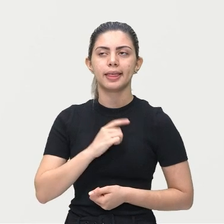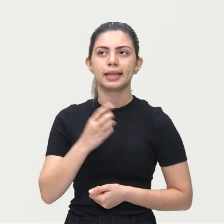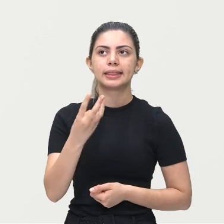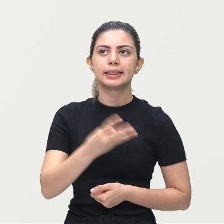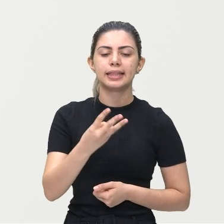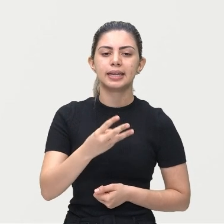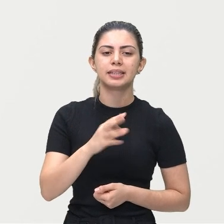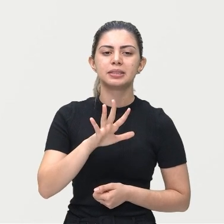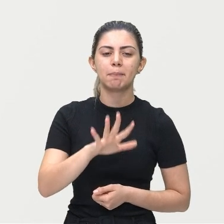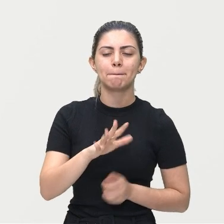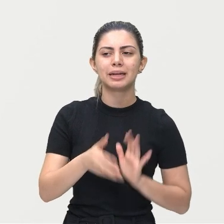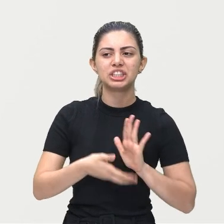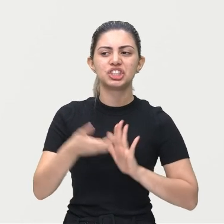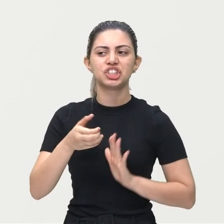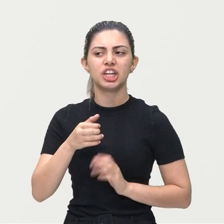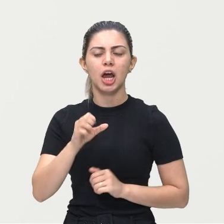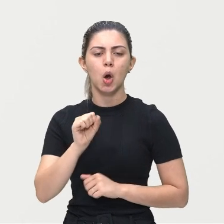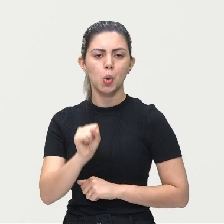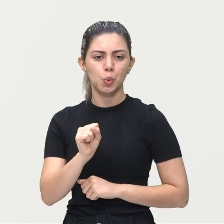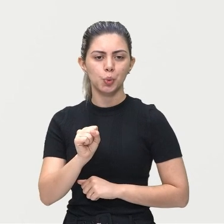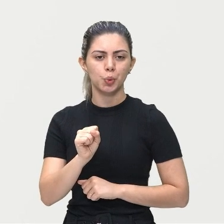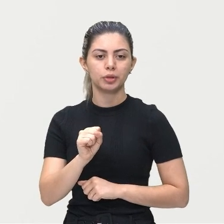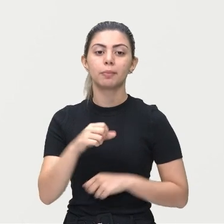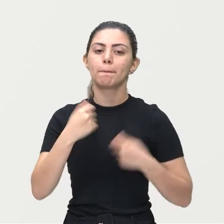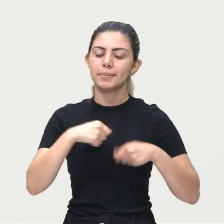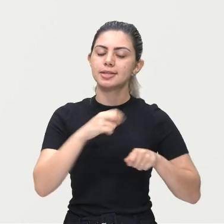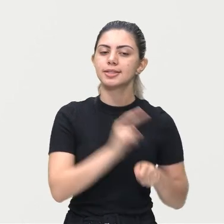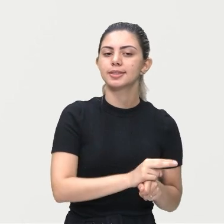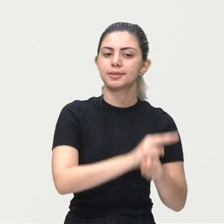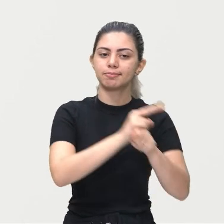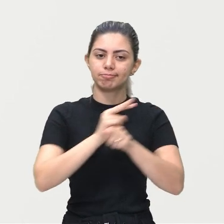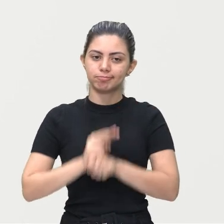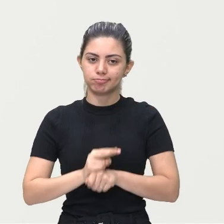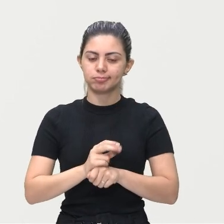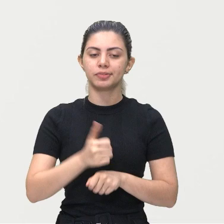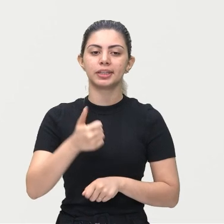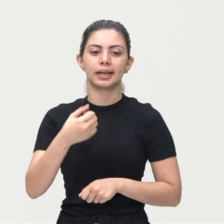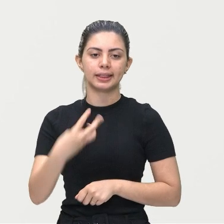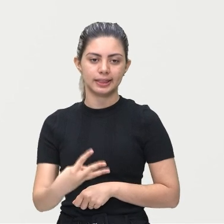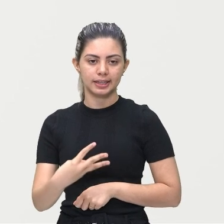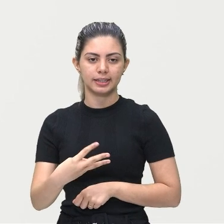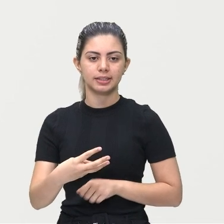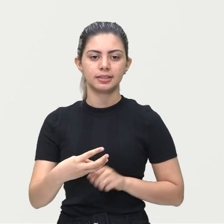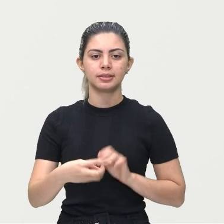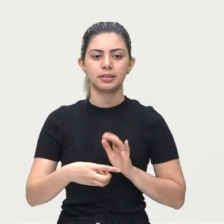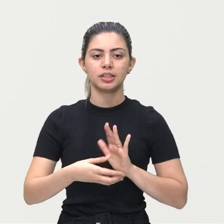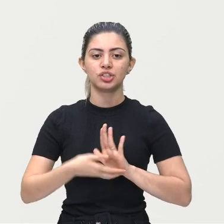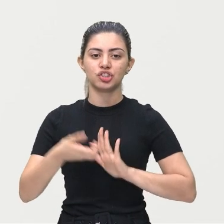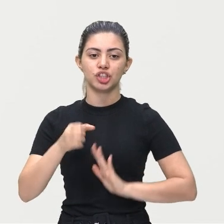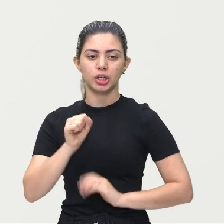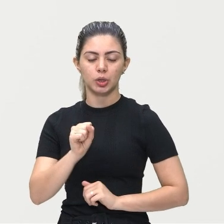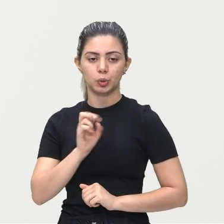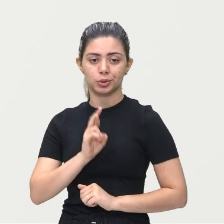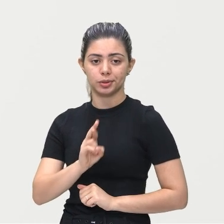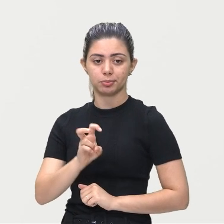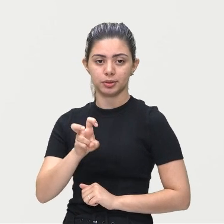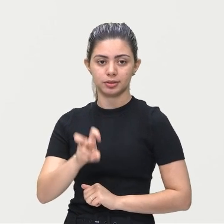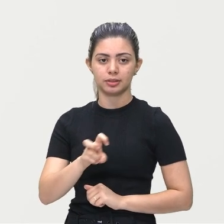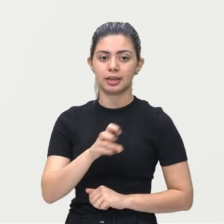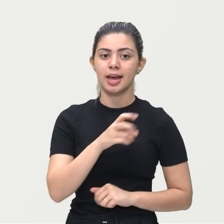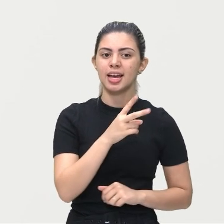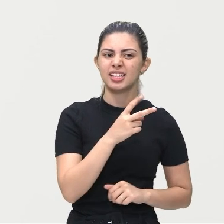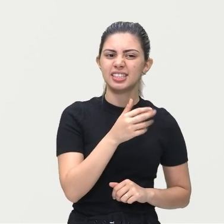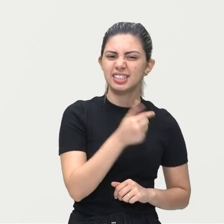eu vou ter que tirar 8. Então, emprestou 13, tirando 8, 5. Aqui eu não tenho mais 7, eu